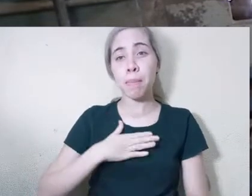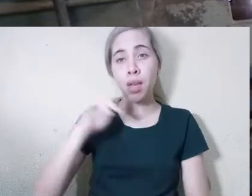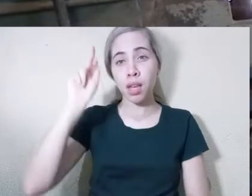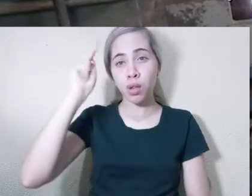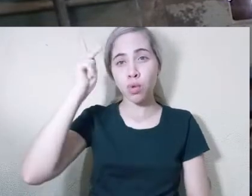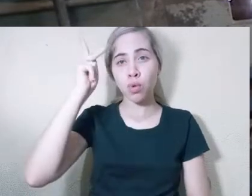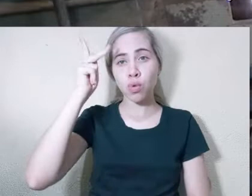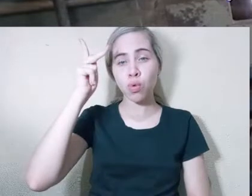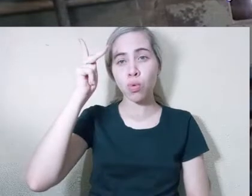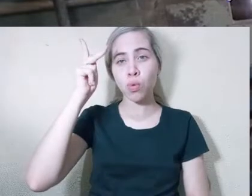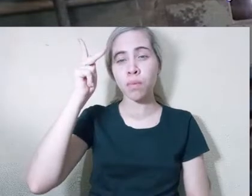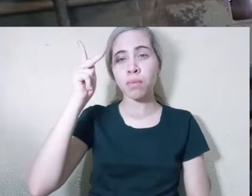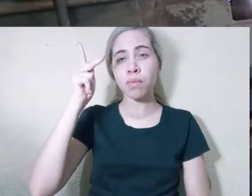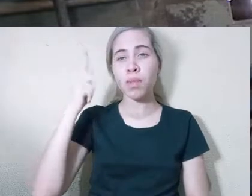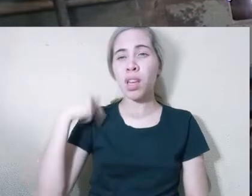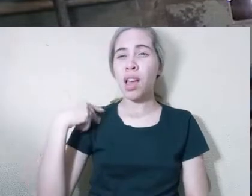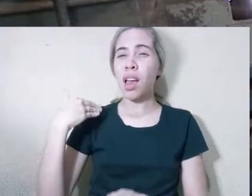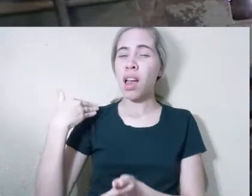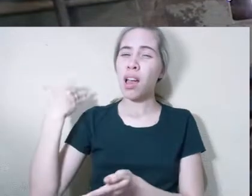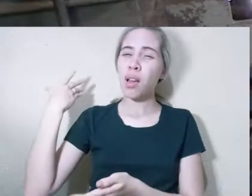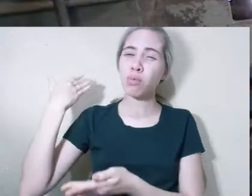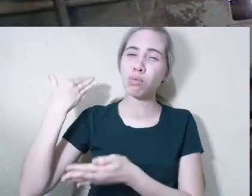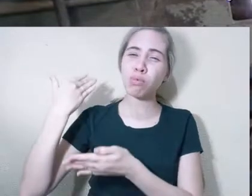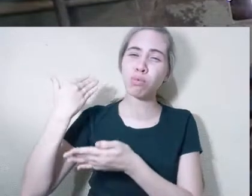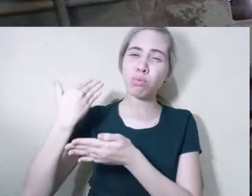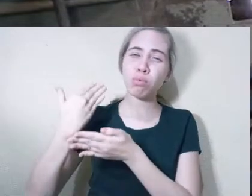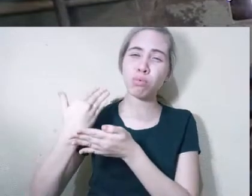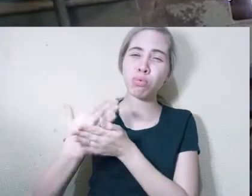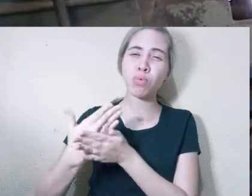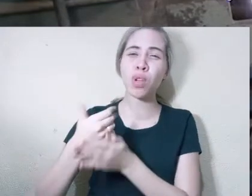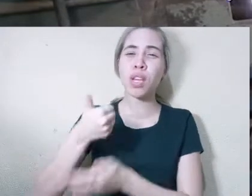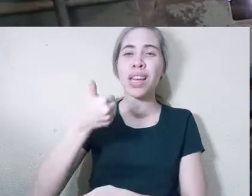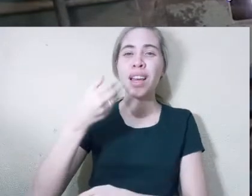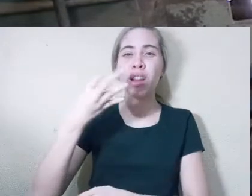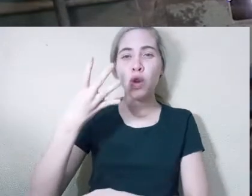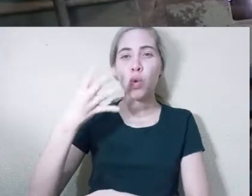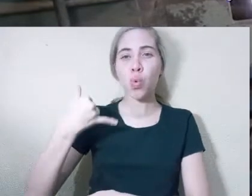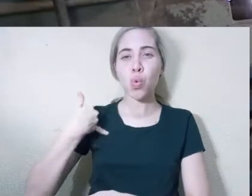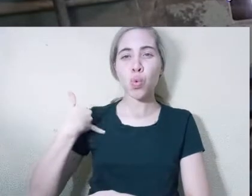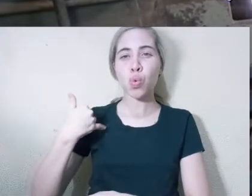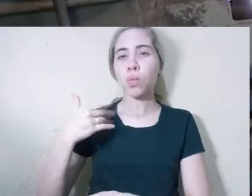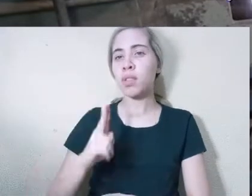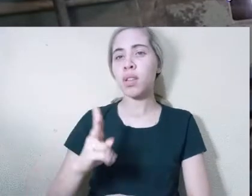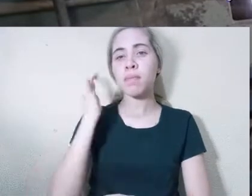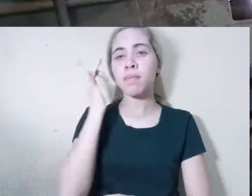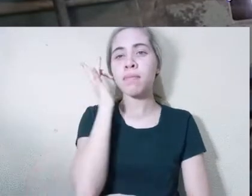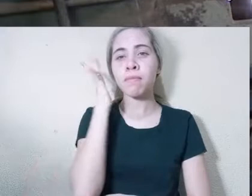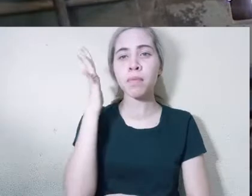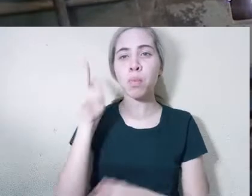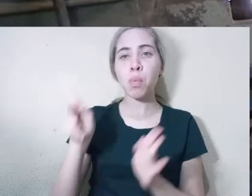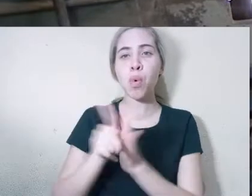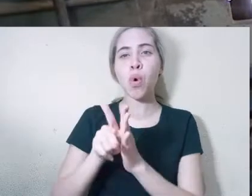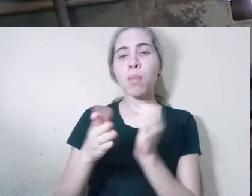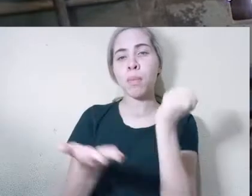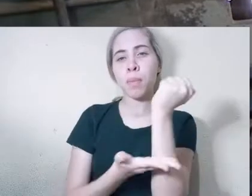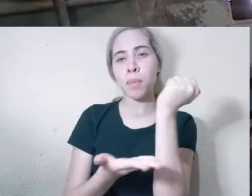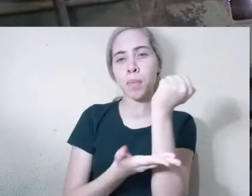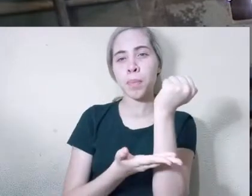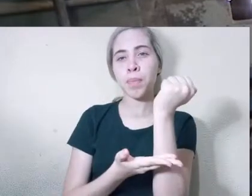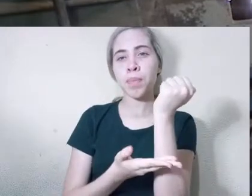história, ela vem desde os 14 anos. Eu sempre tive facilidade para trabalhos em